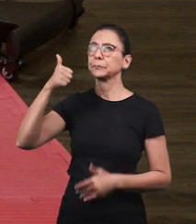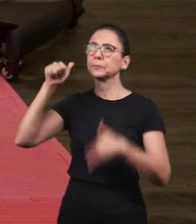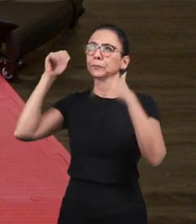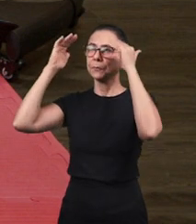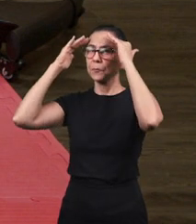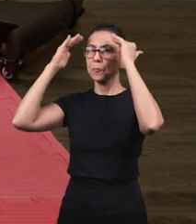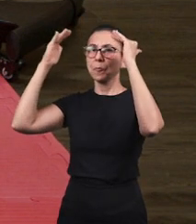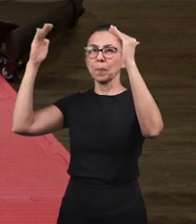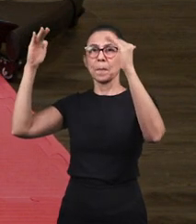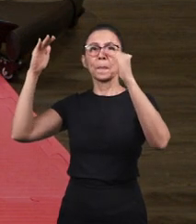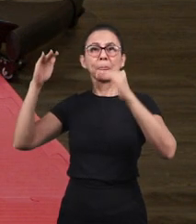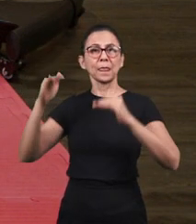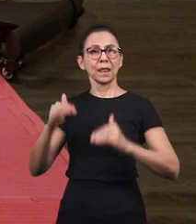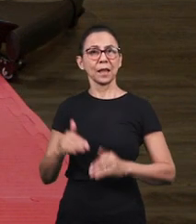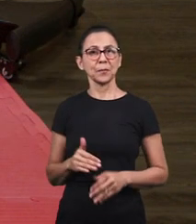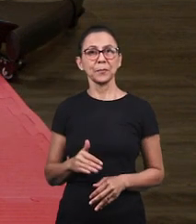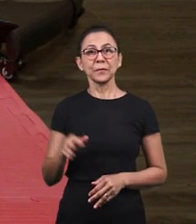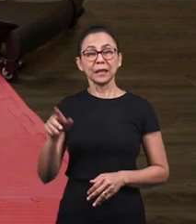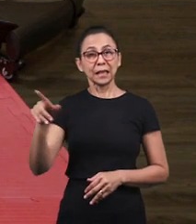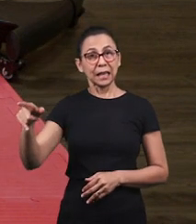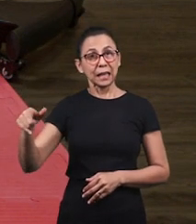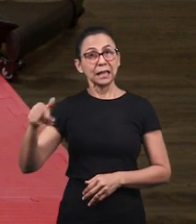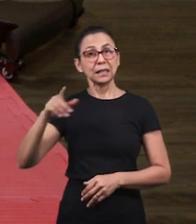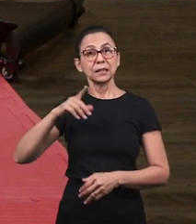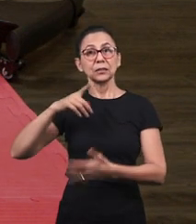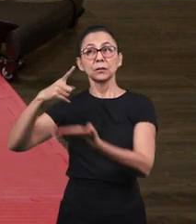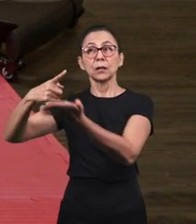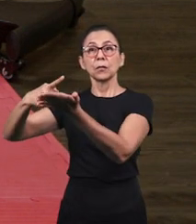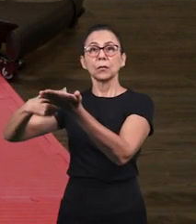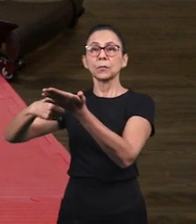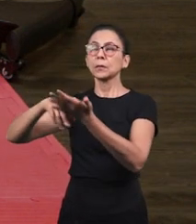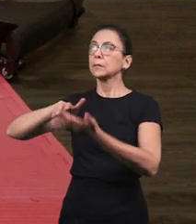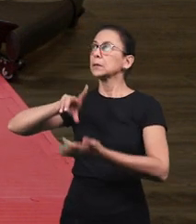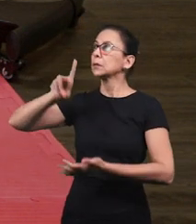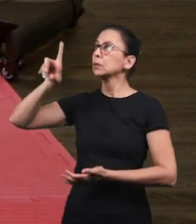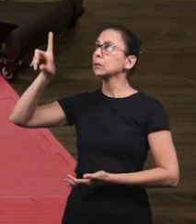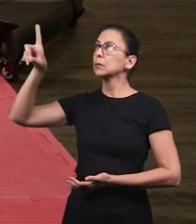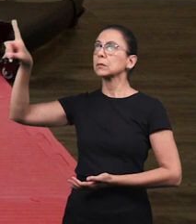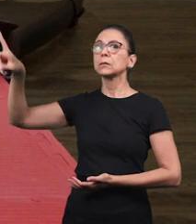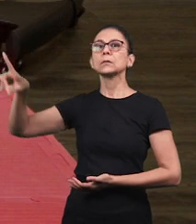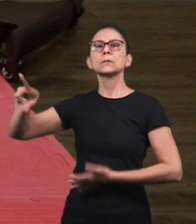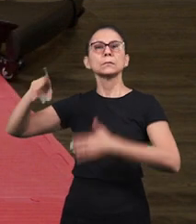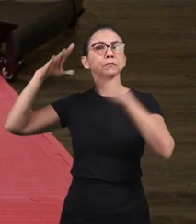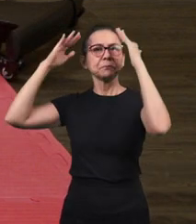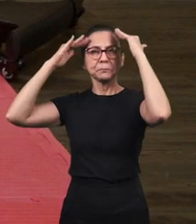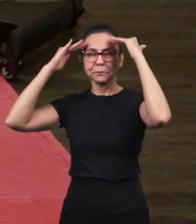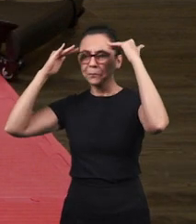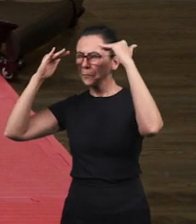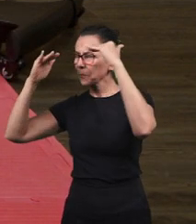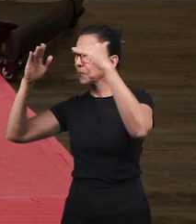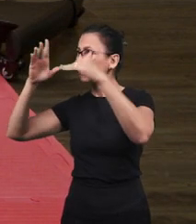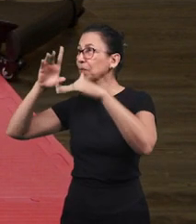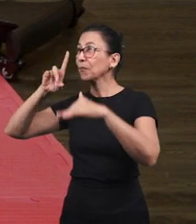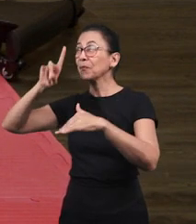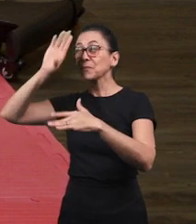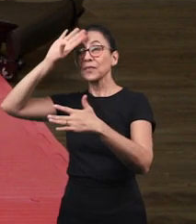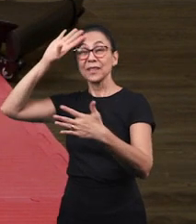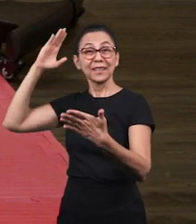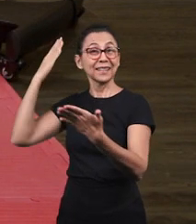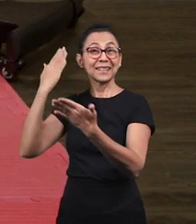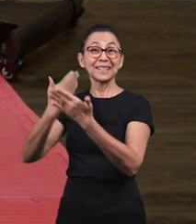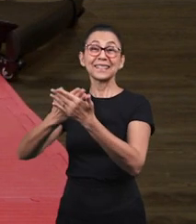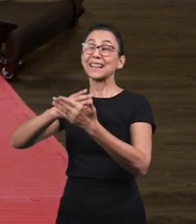tudo o que Deus mandou. Noé tinha uma aliança com Deus. Ele obedecia a Deus,